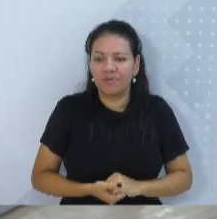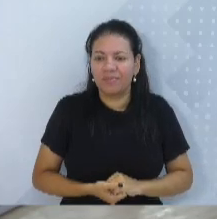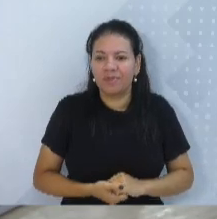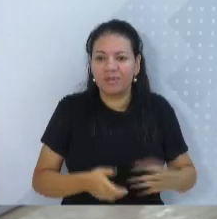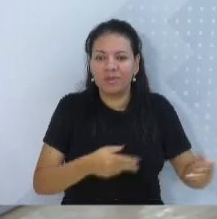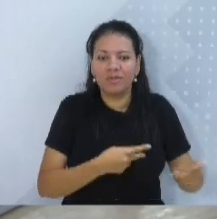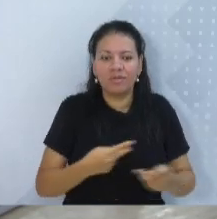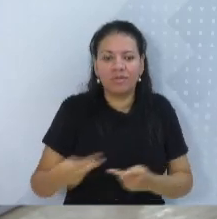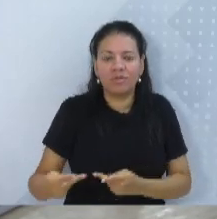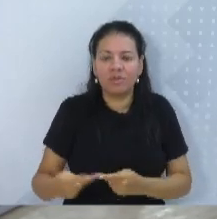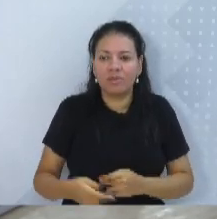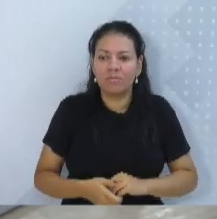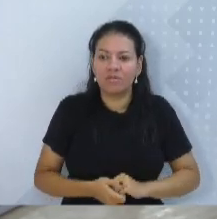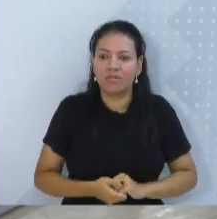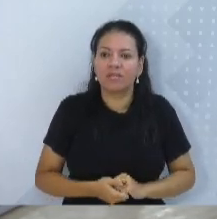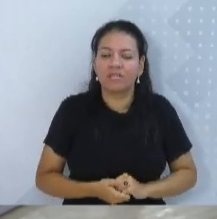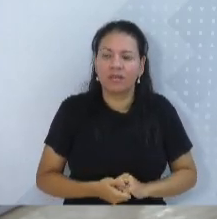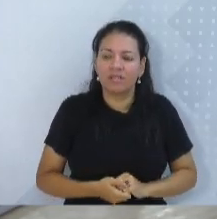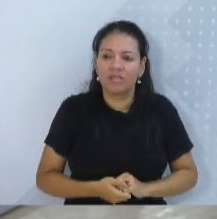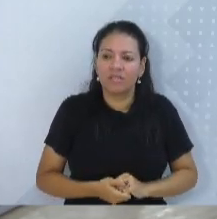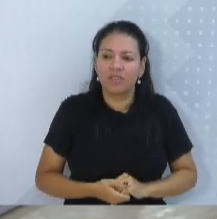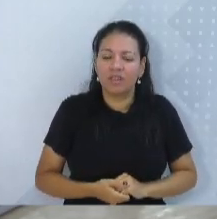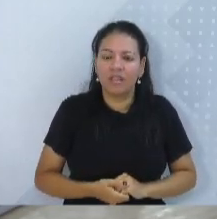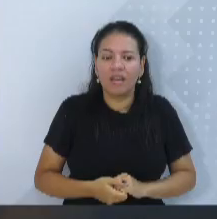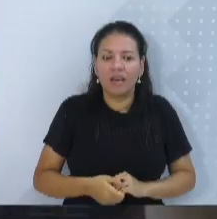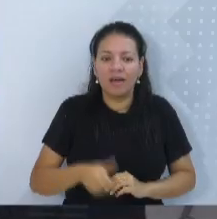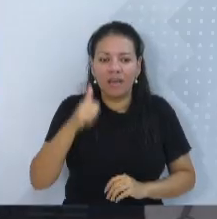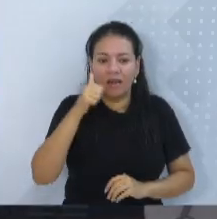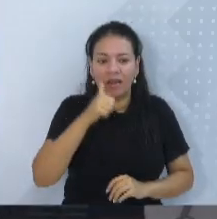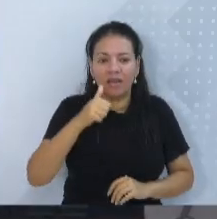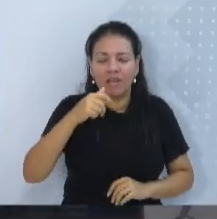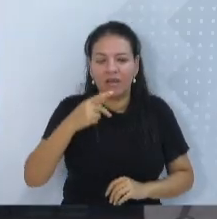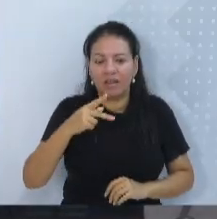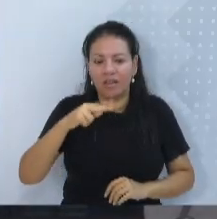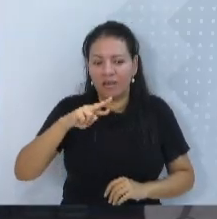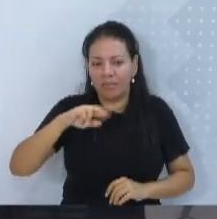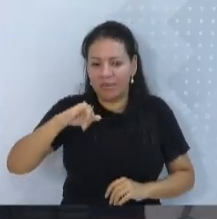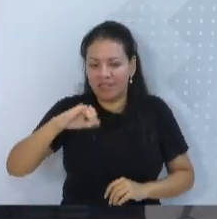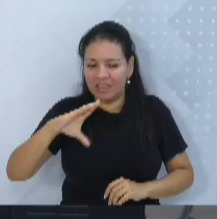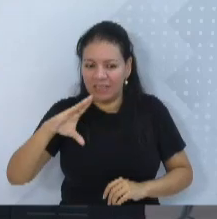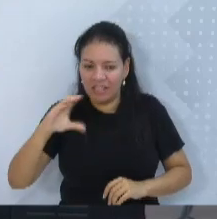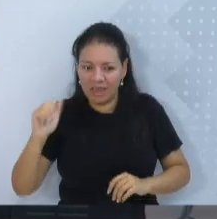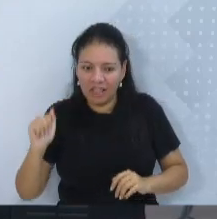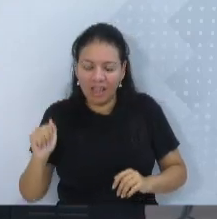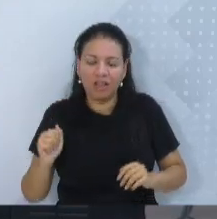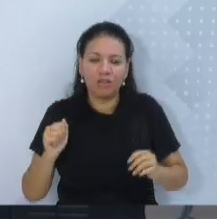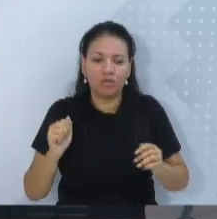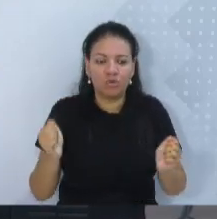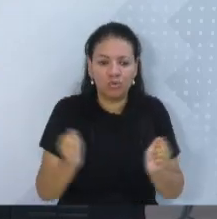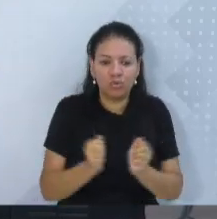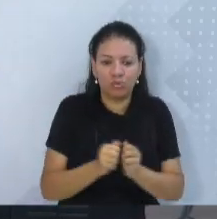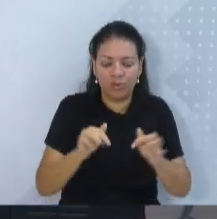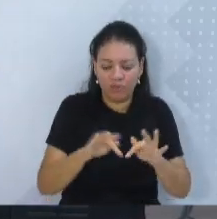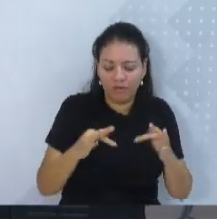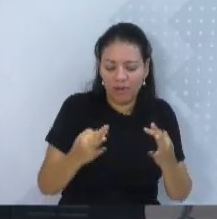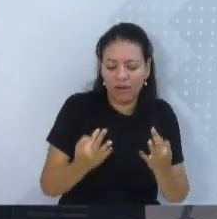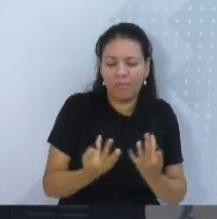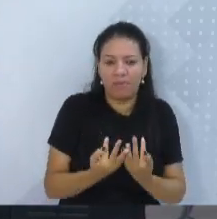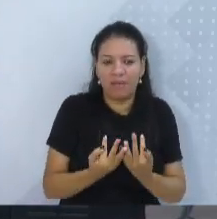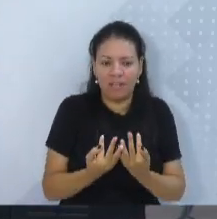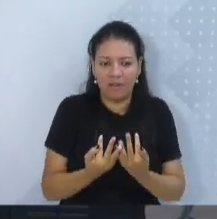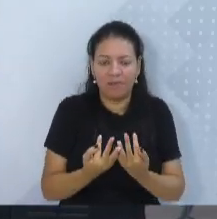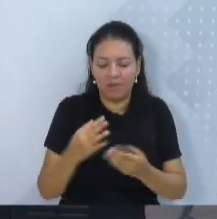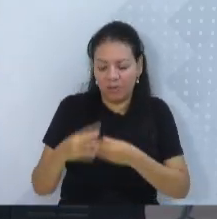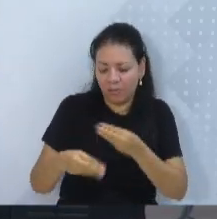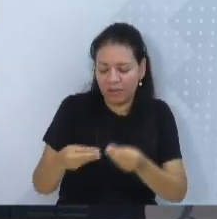convidamos então a Priscila Francisca Krieger juntamente com os familiares amigos para receber a comenda das mãos do